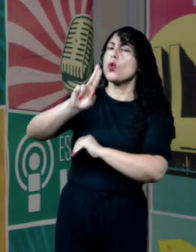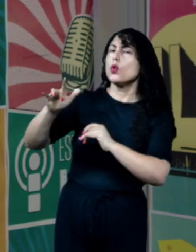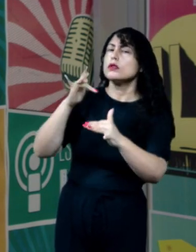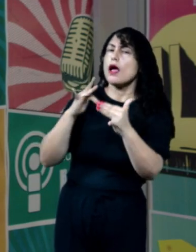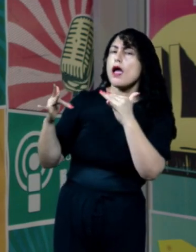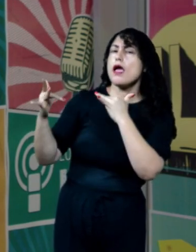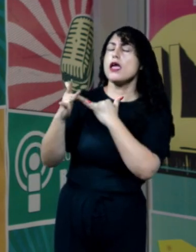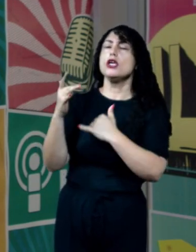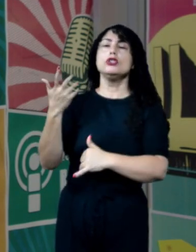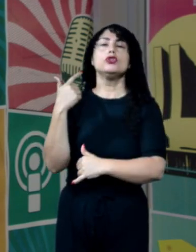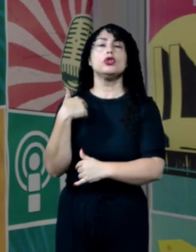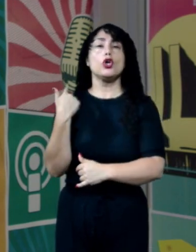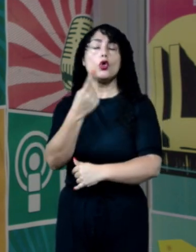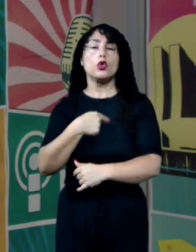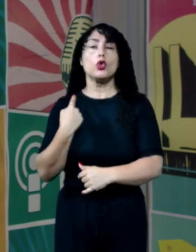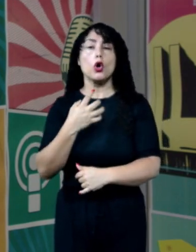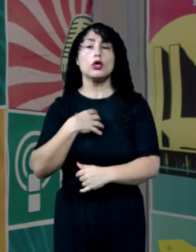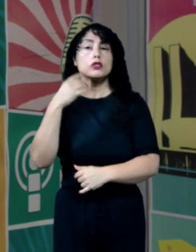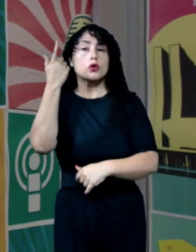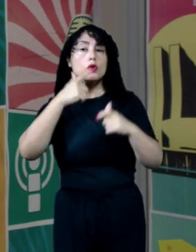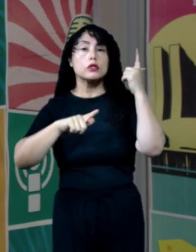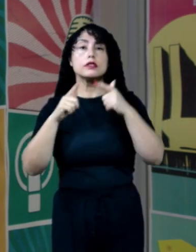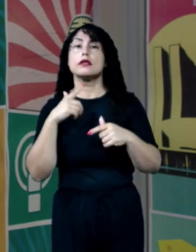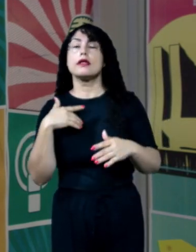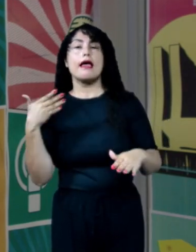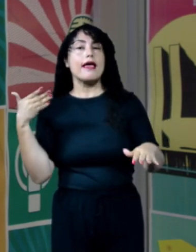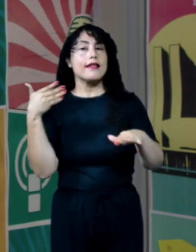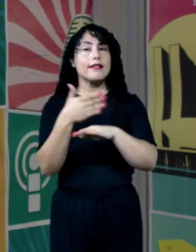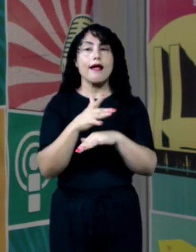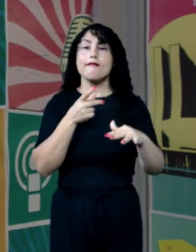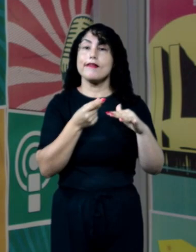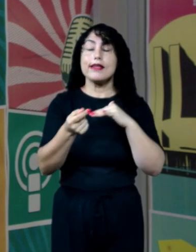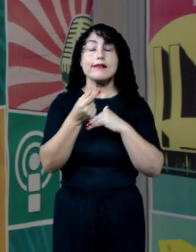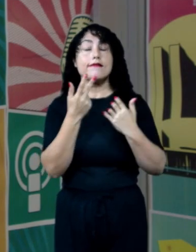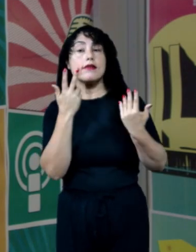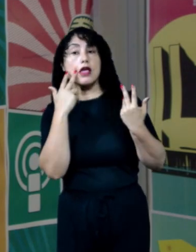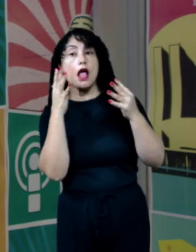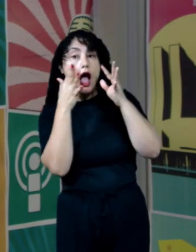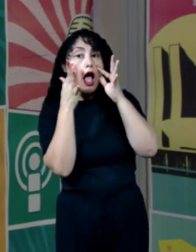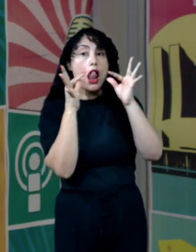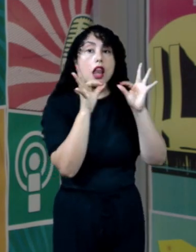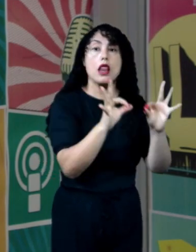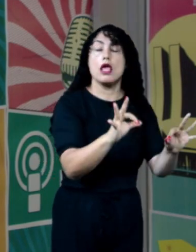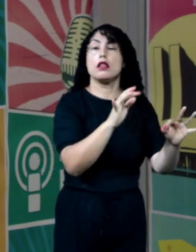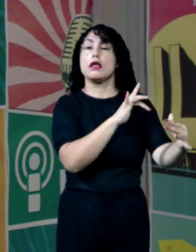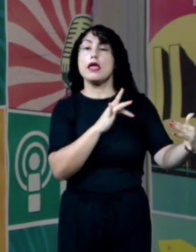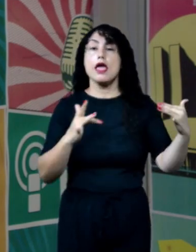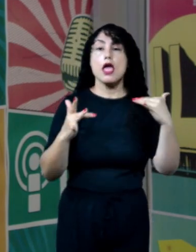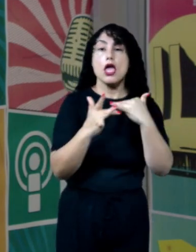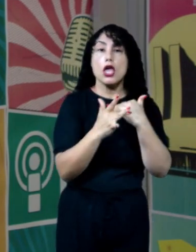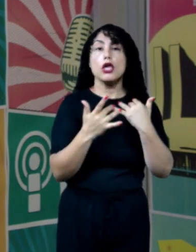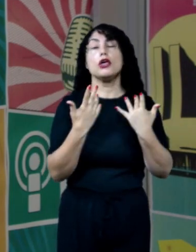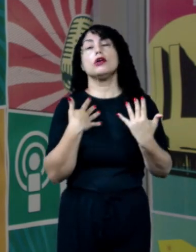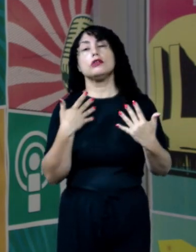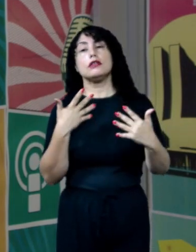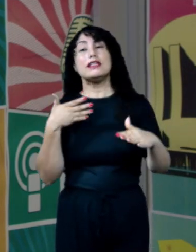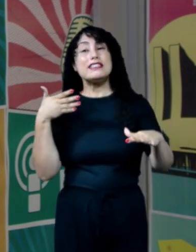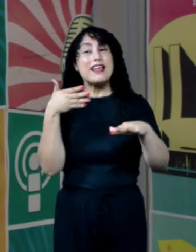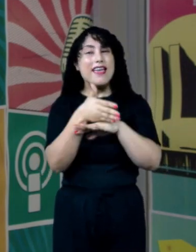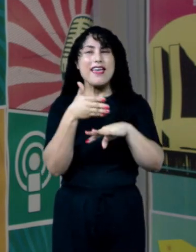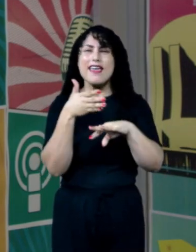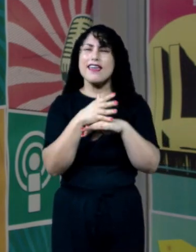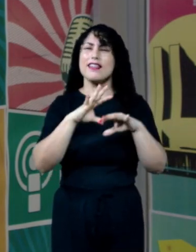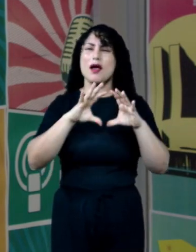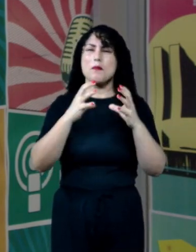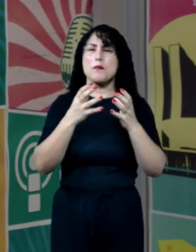que uma outra forma da gente conseguir não cair tanto em fake news é não ficar tão preso às redes sociais, porque a gente acaba caindo nos filtros de bolha e